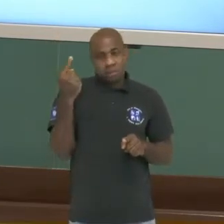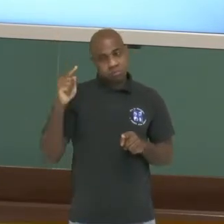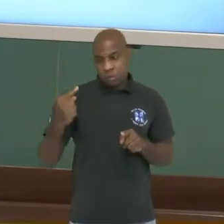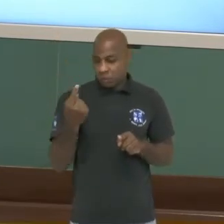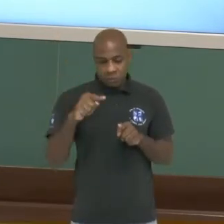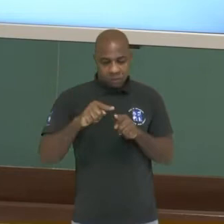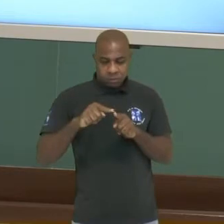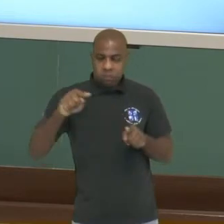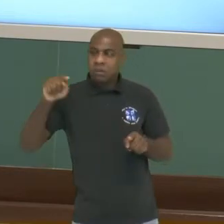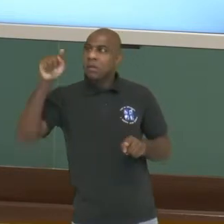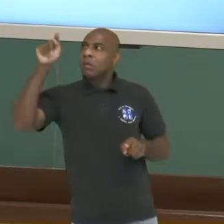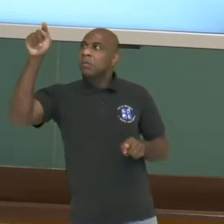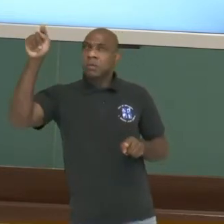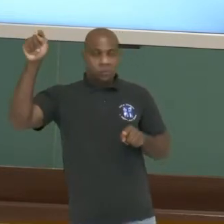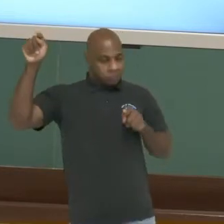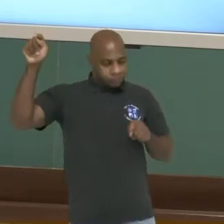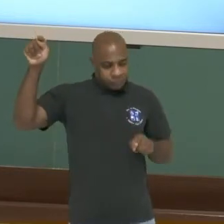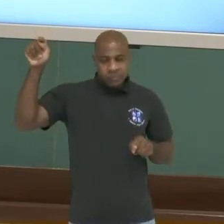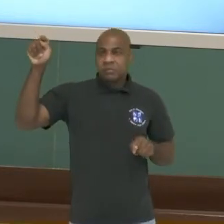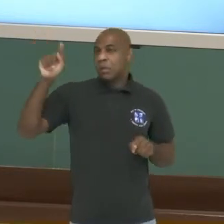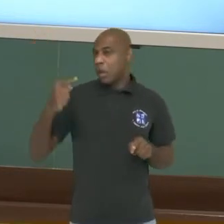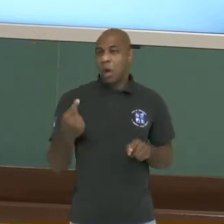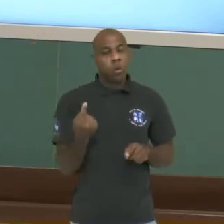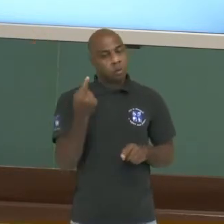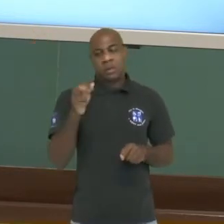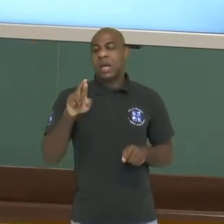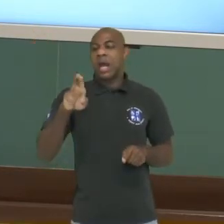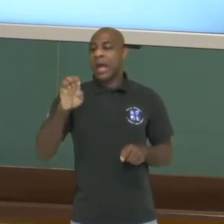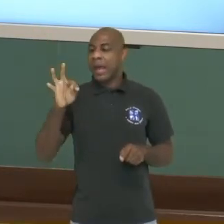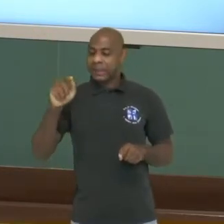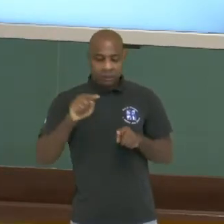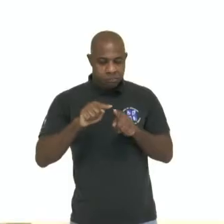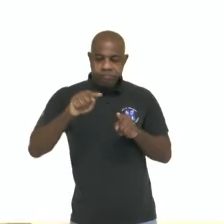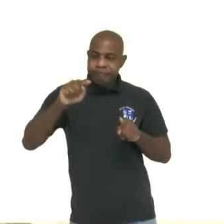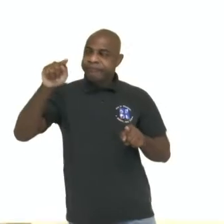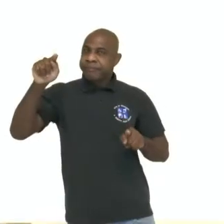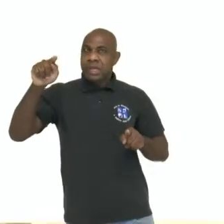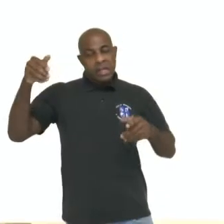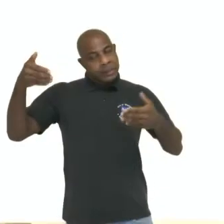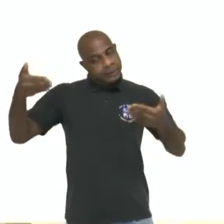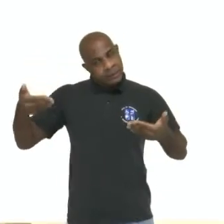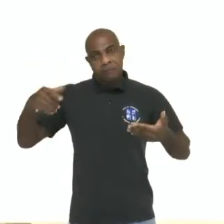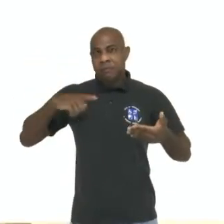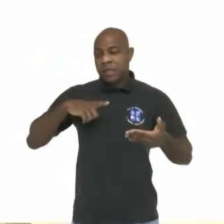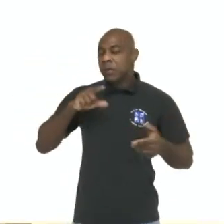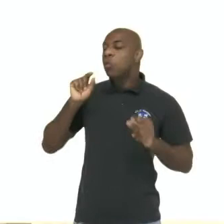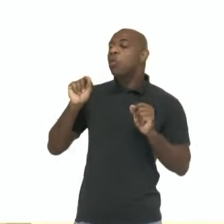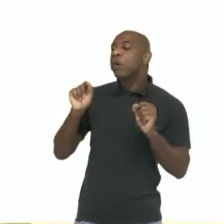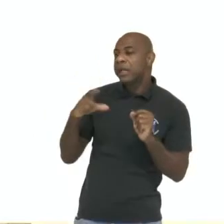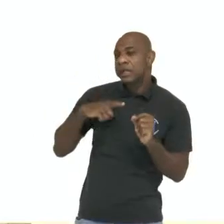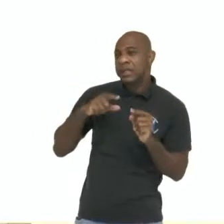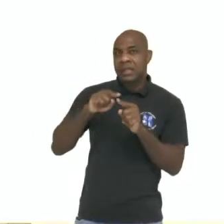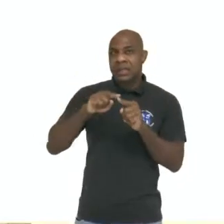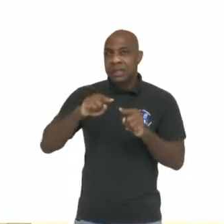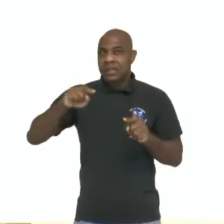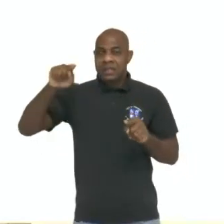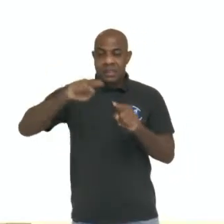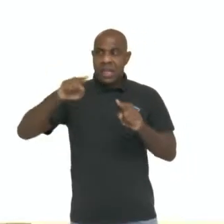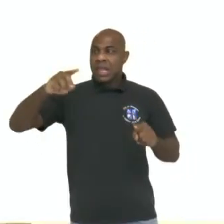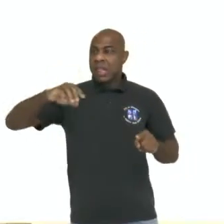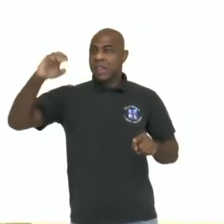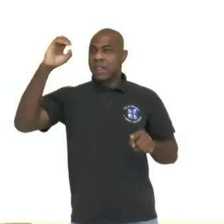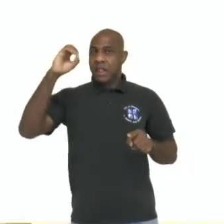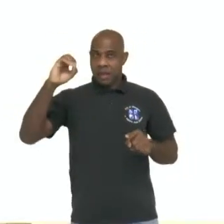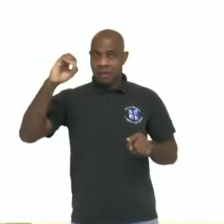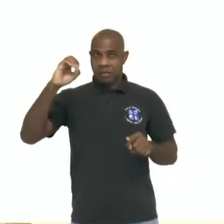dois pontos só determinam uma única reta, né? Então, eu tenho aqui um ponto que eu posso chamar de P0 e aqui